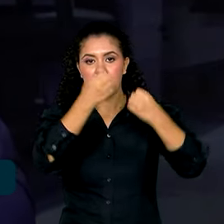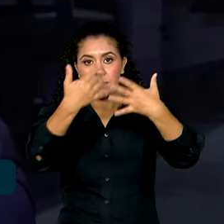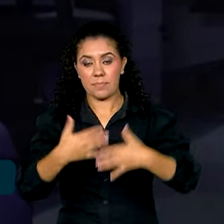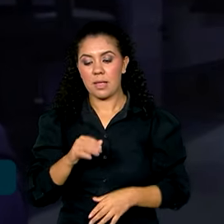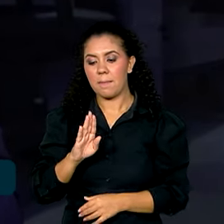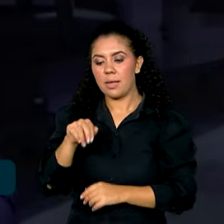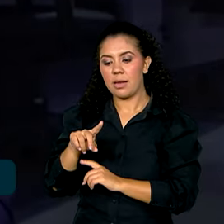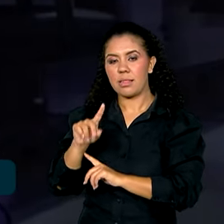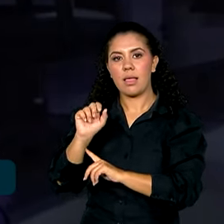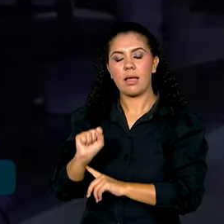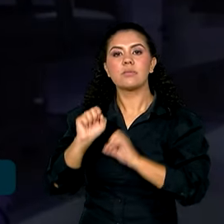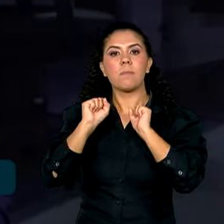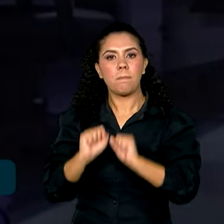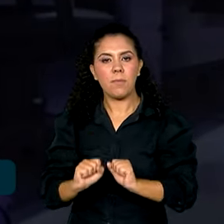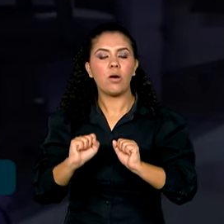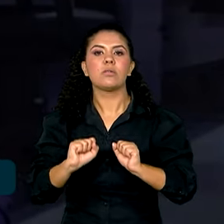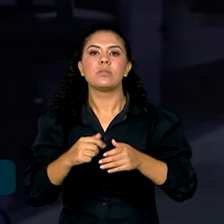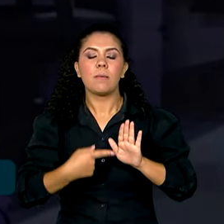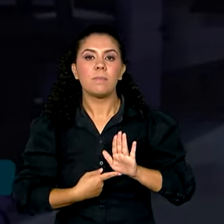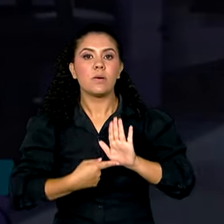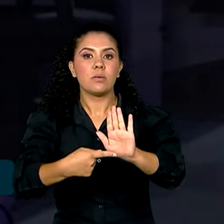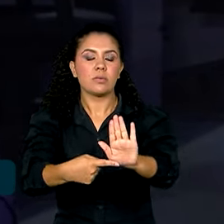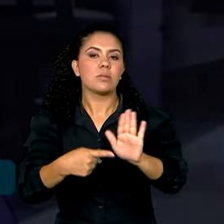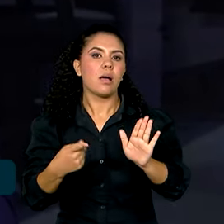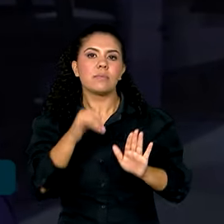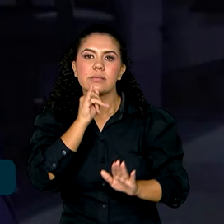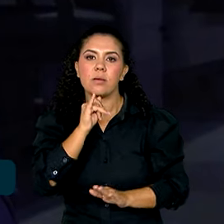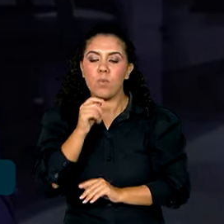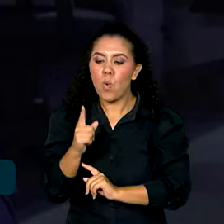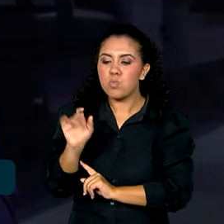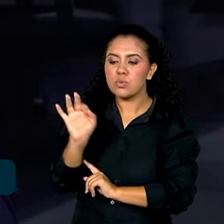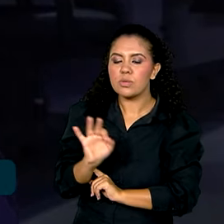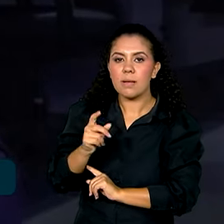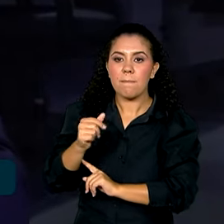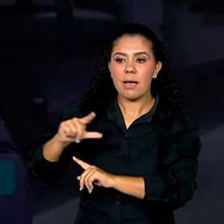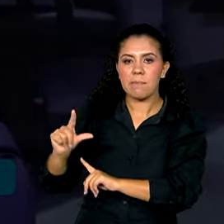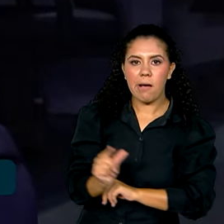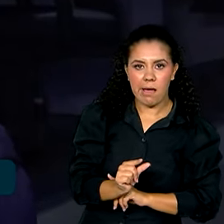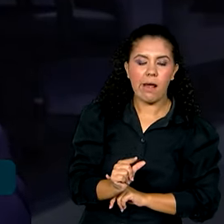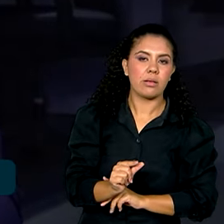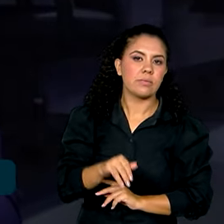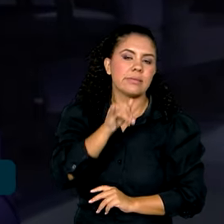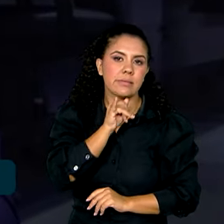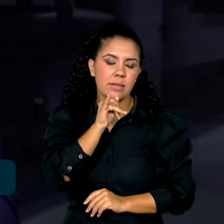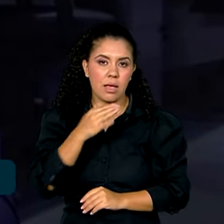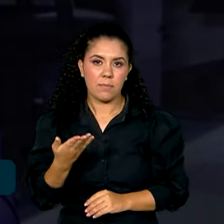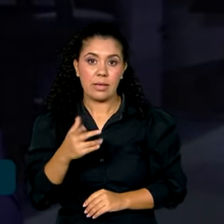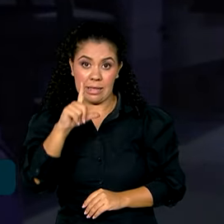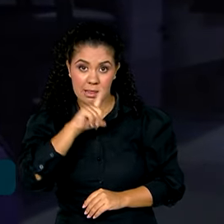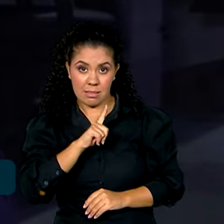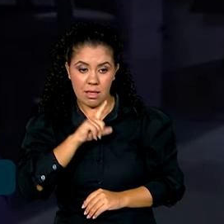poder apresentar, fazer crédito pelo menos 1% mais barato, porque quando você tem uma letra de